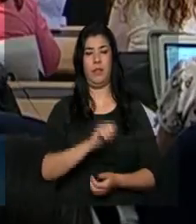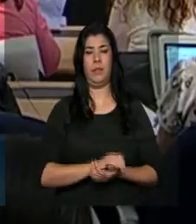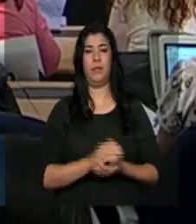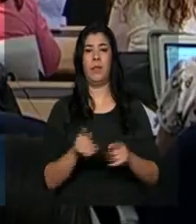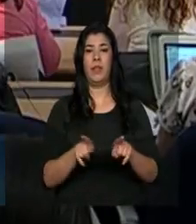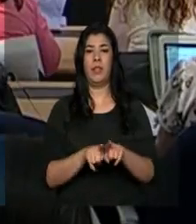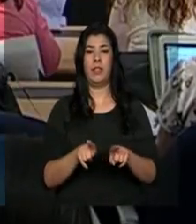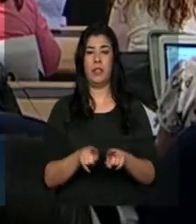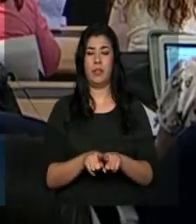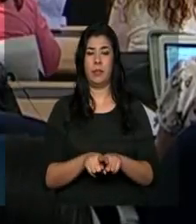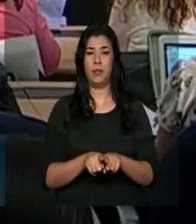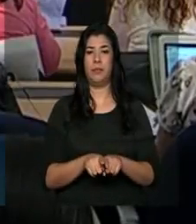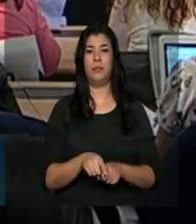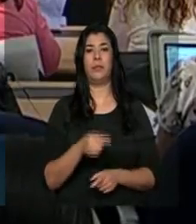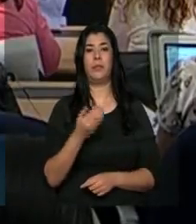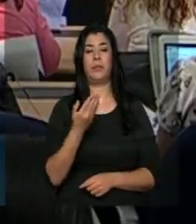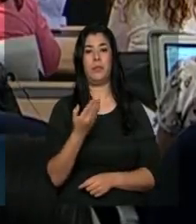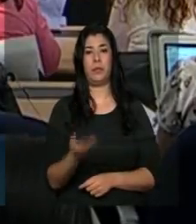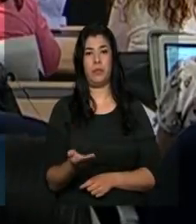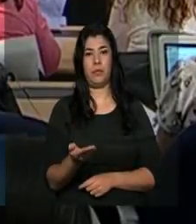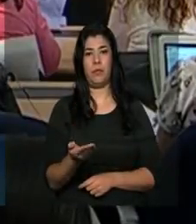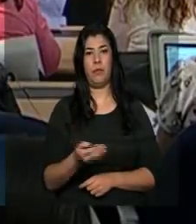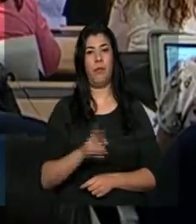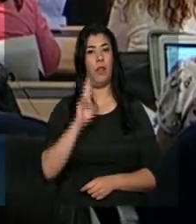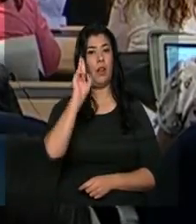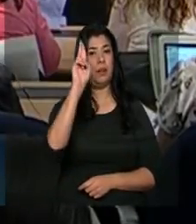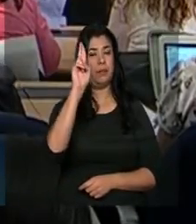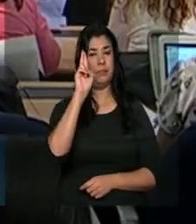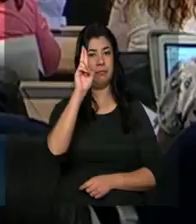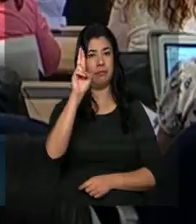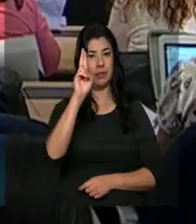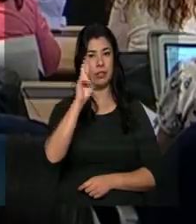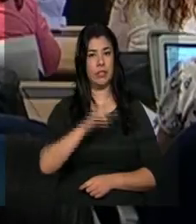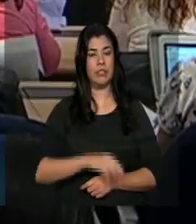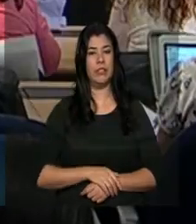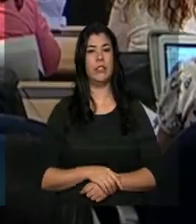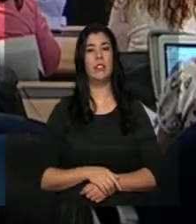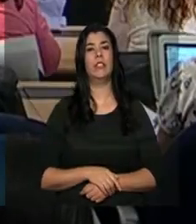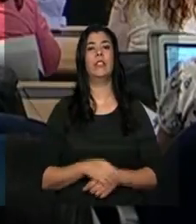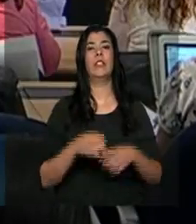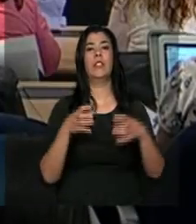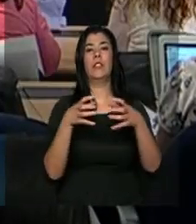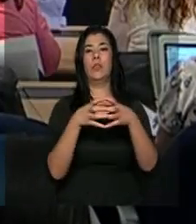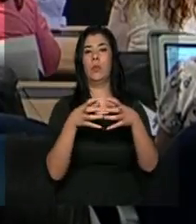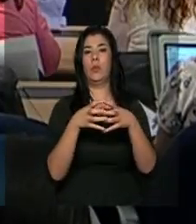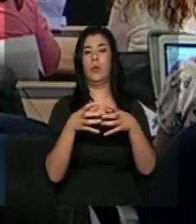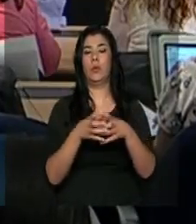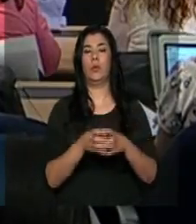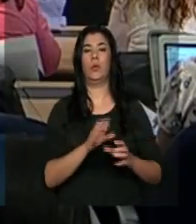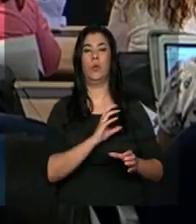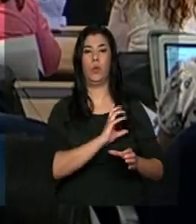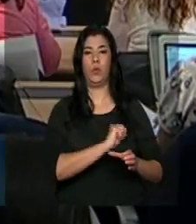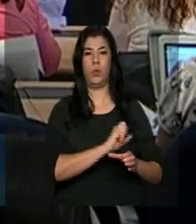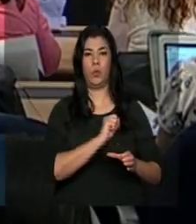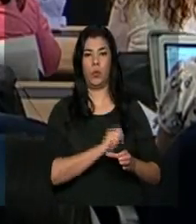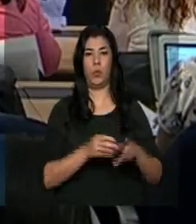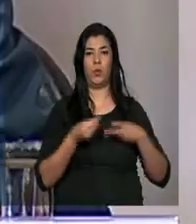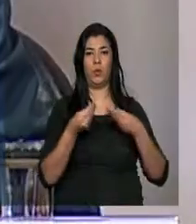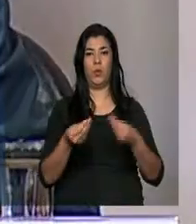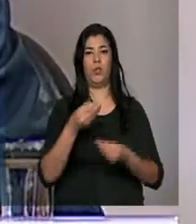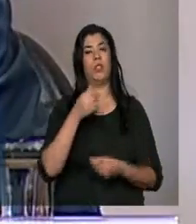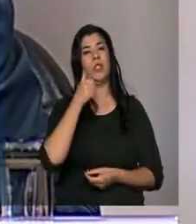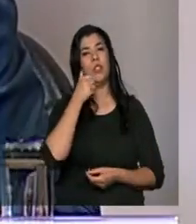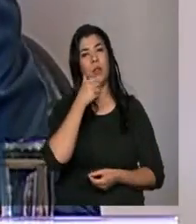e a nossa embaixadora da Rede Brasileira de Banco de Leite Humano, a atriz Maria Paula. Só